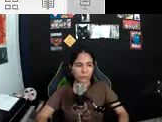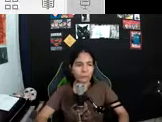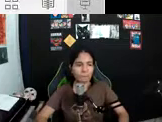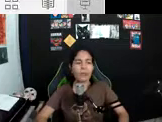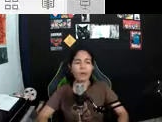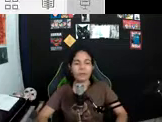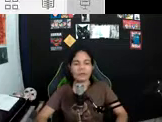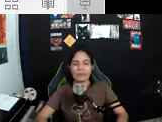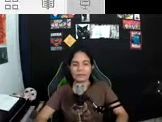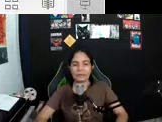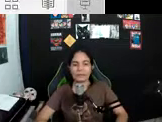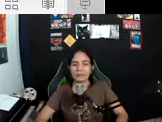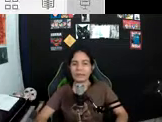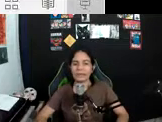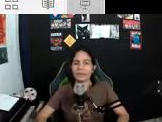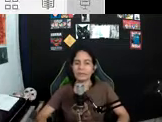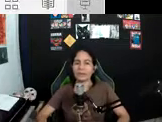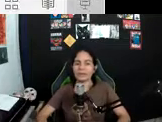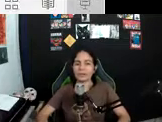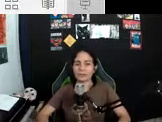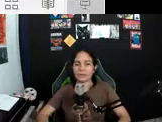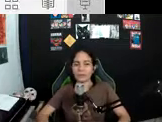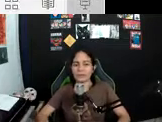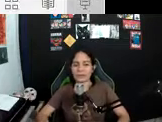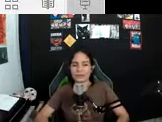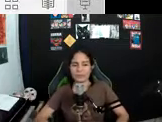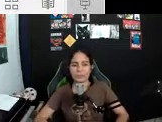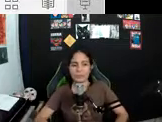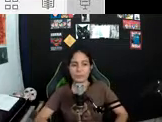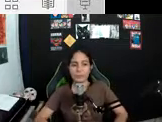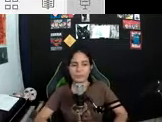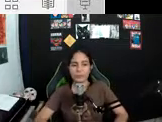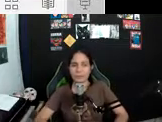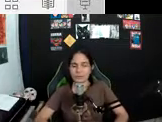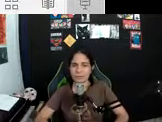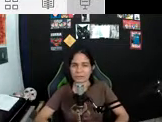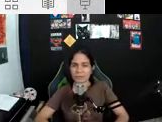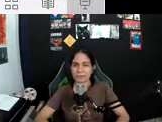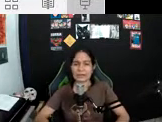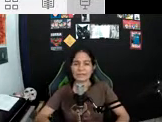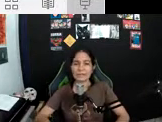mesma forma. Considerando também a Lei número 7.498 de